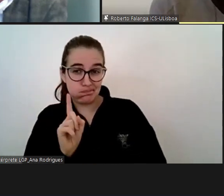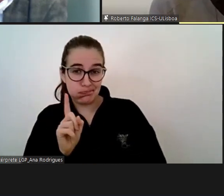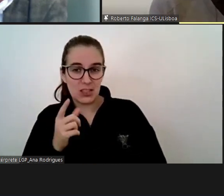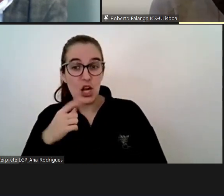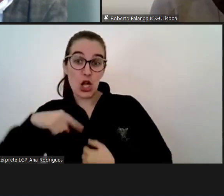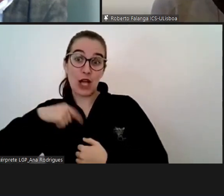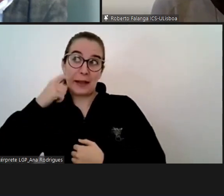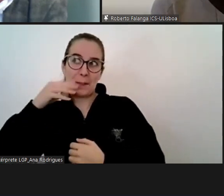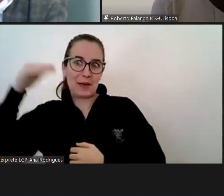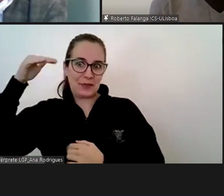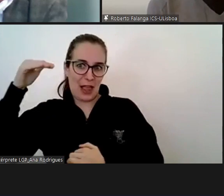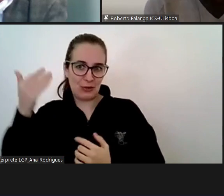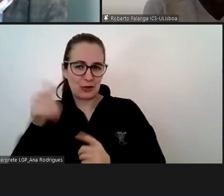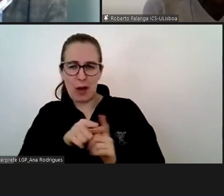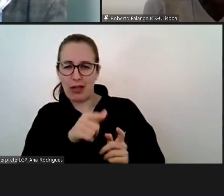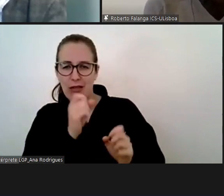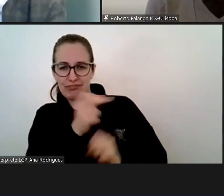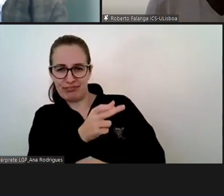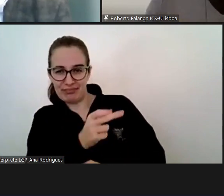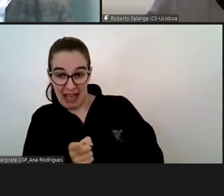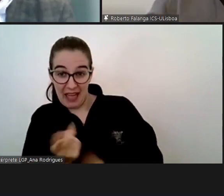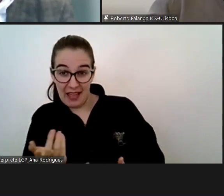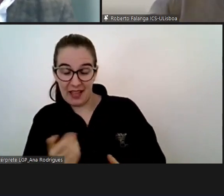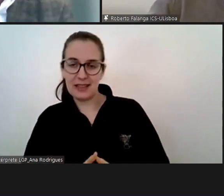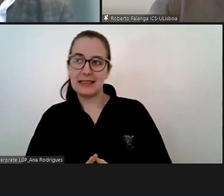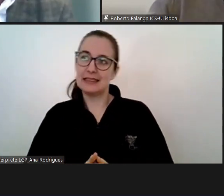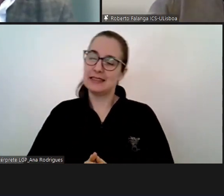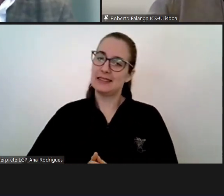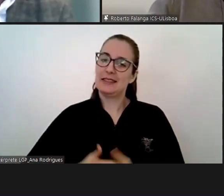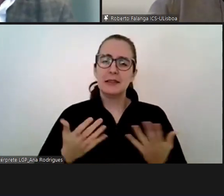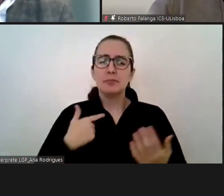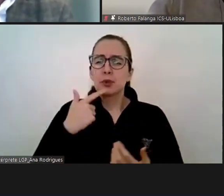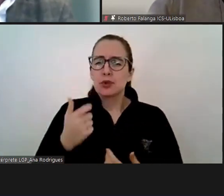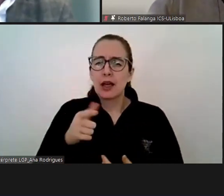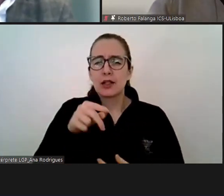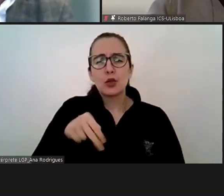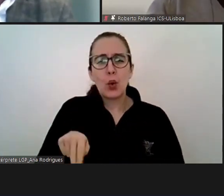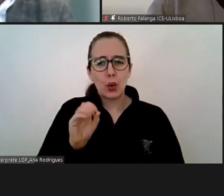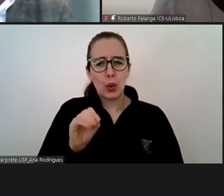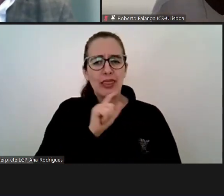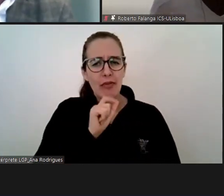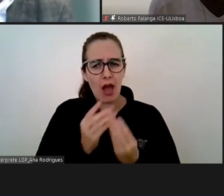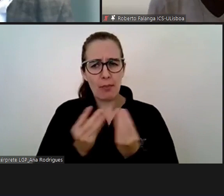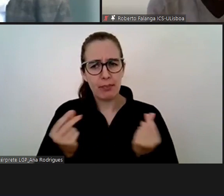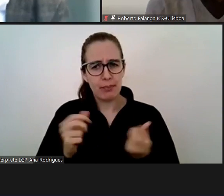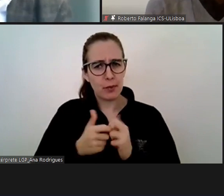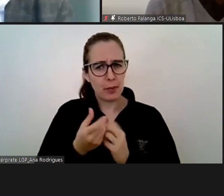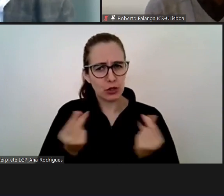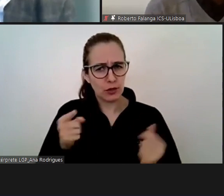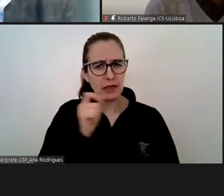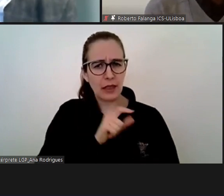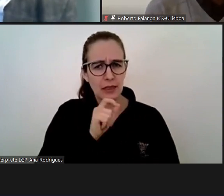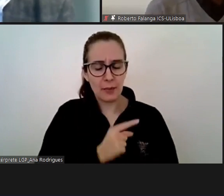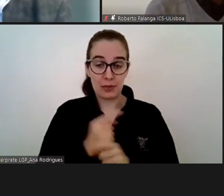velhos. Nuno, neste aspecto, há soluções para a